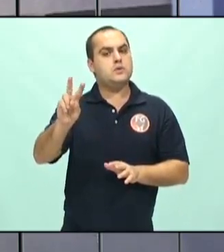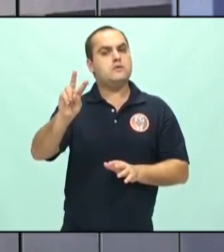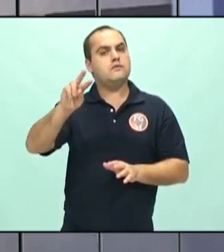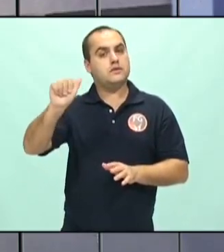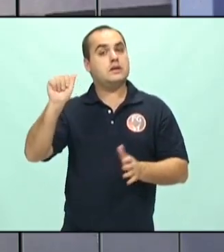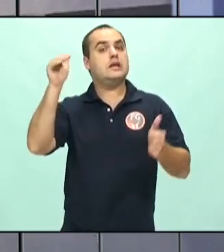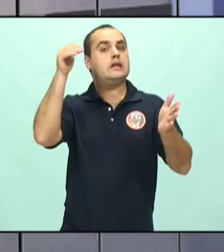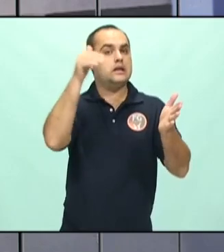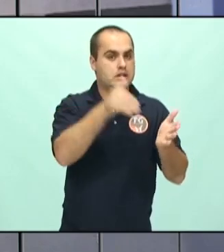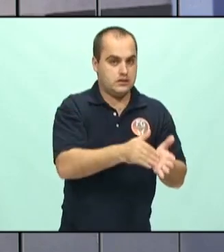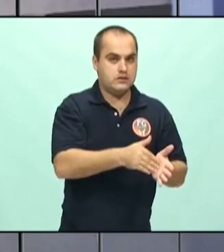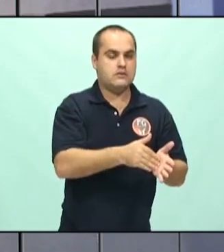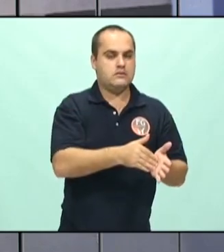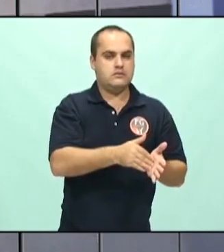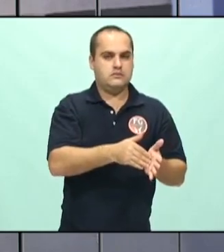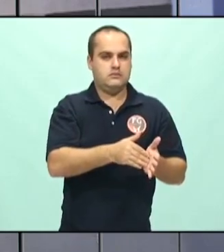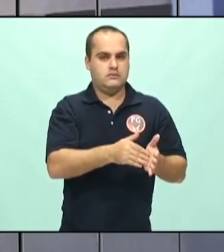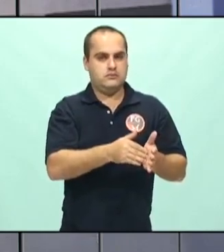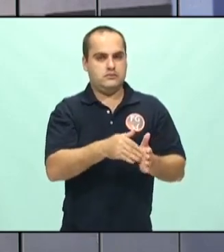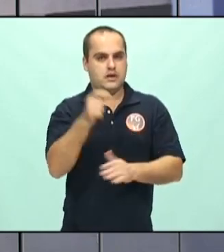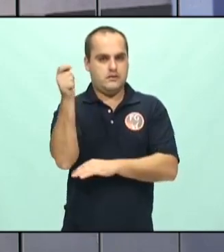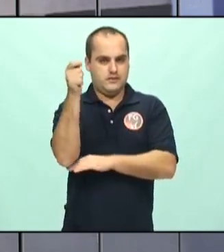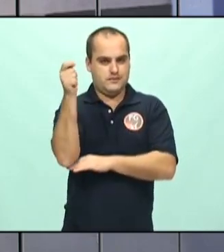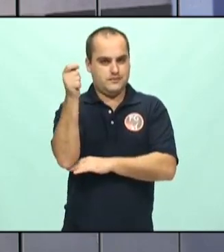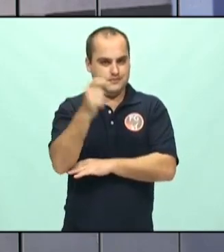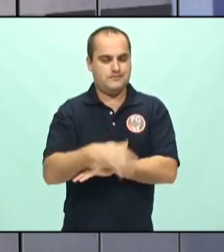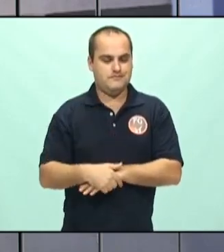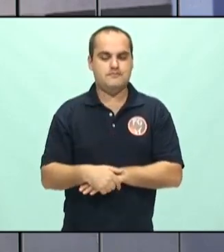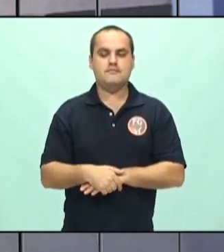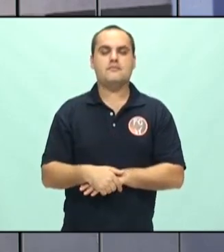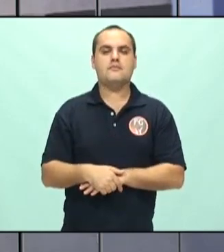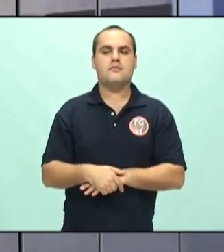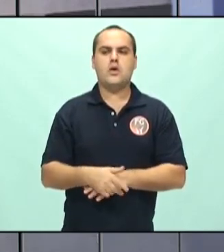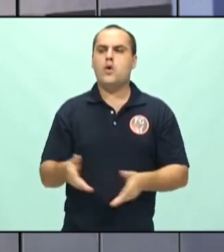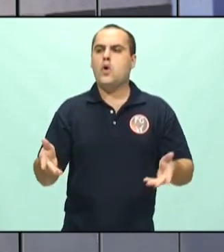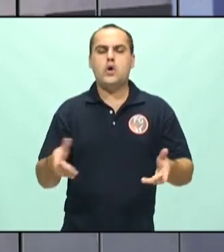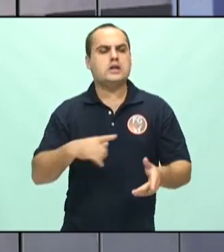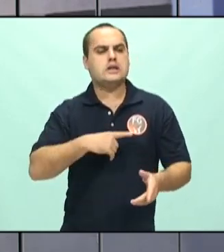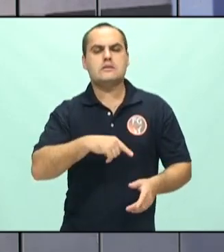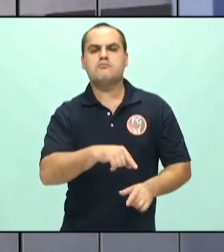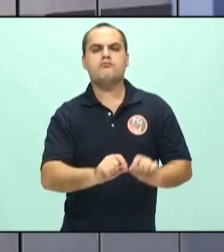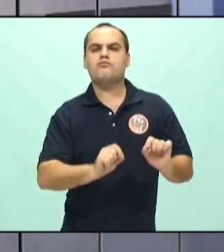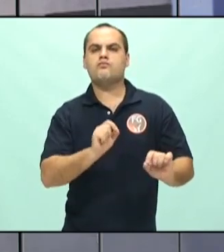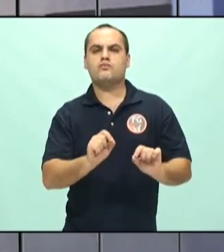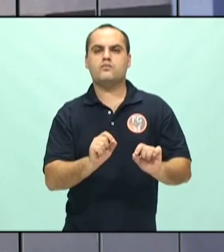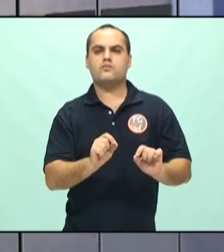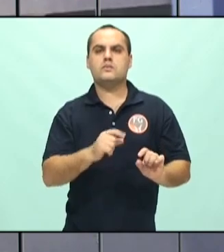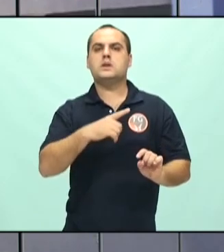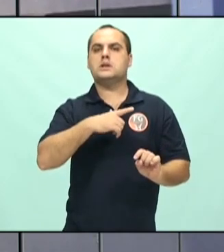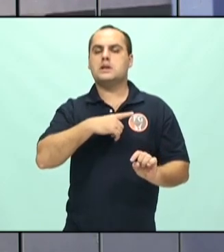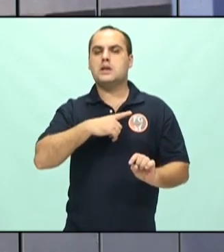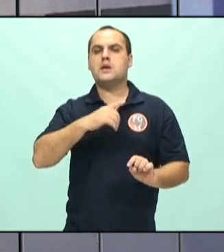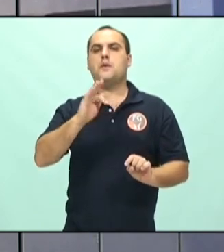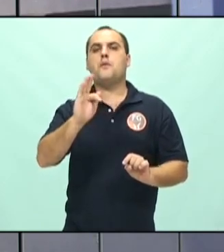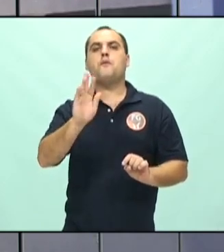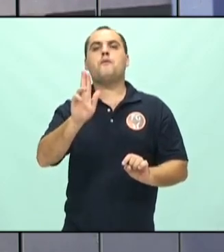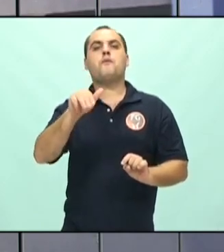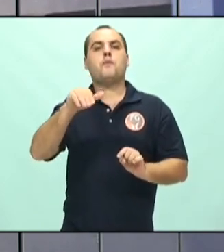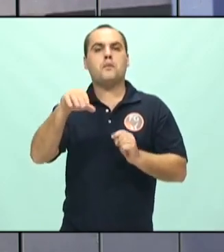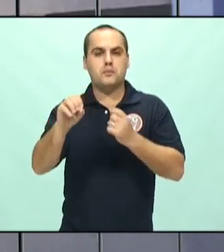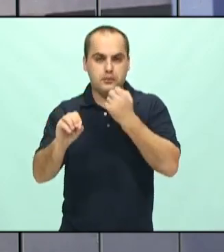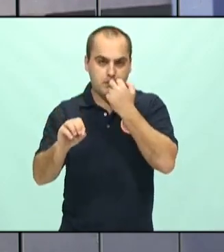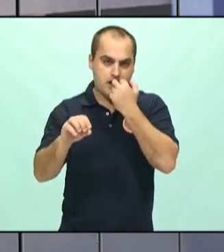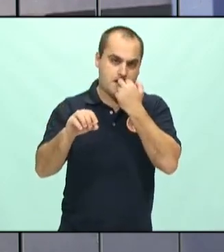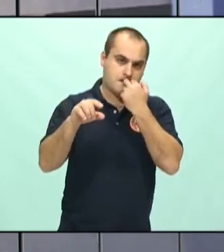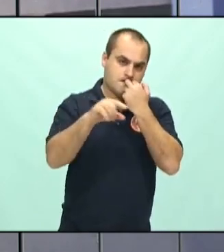do sul é porque há hoje o que nós temos as lavouras de fumo e dia porque é ele que leva